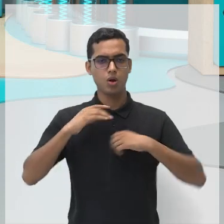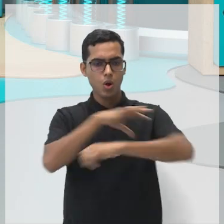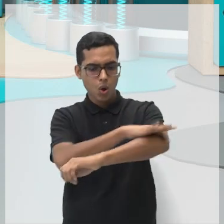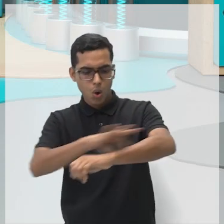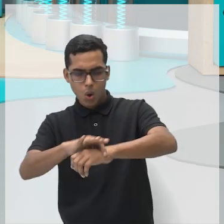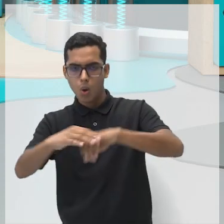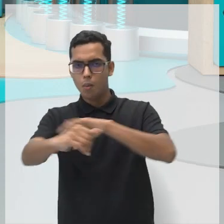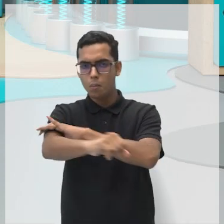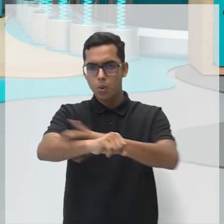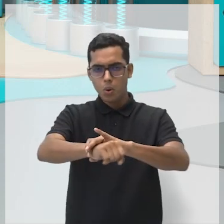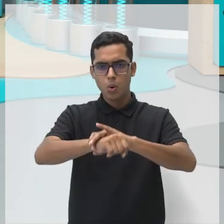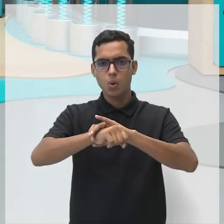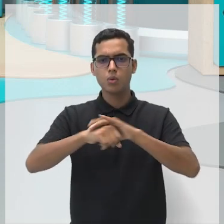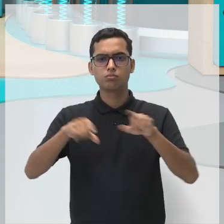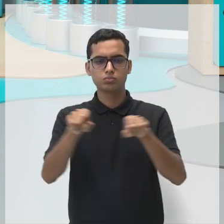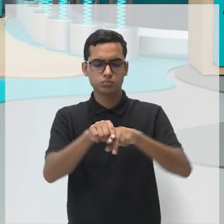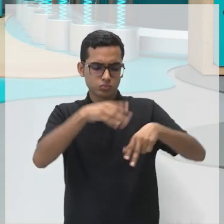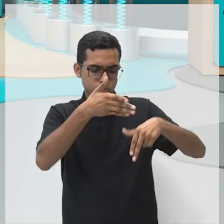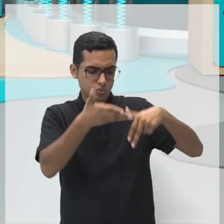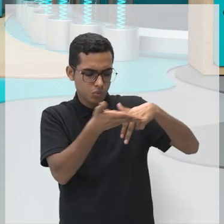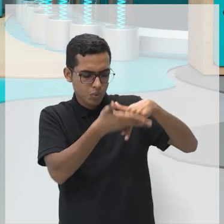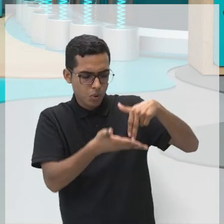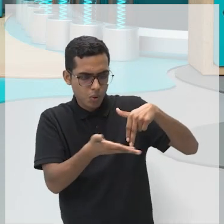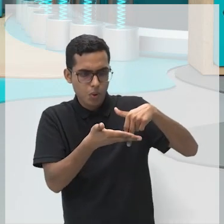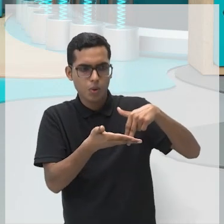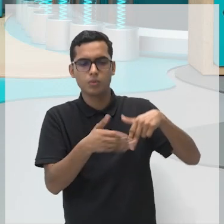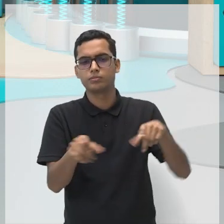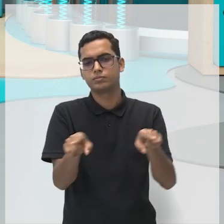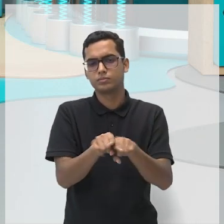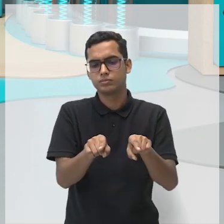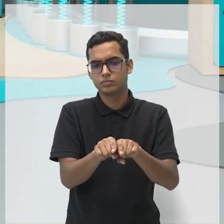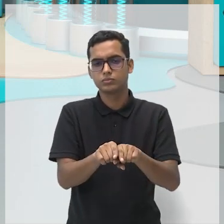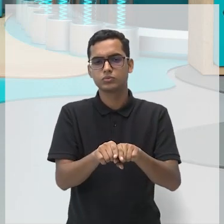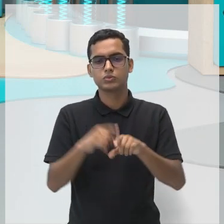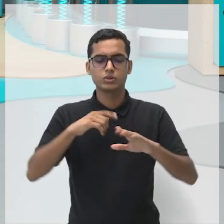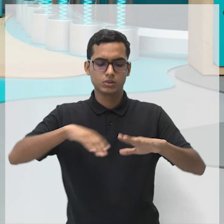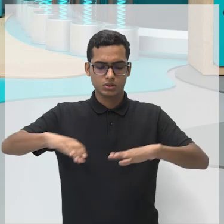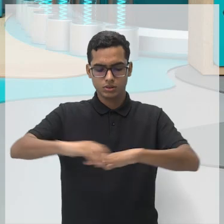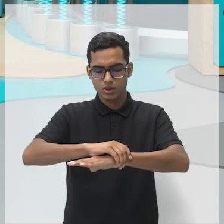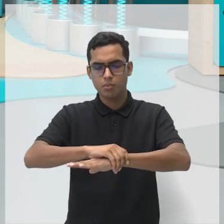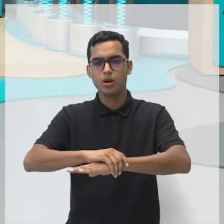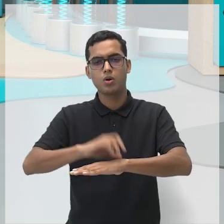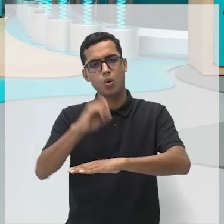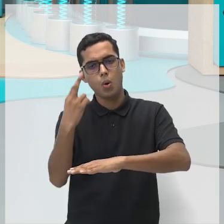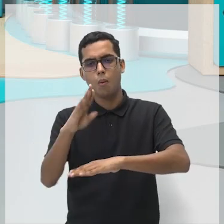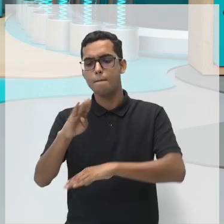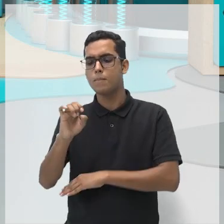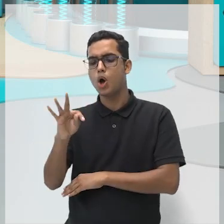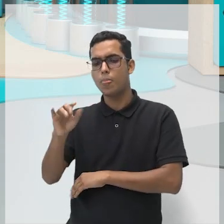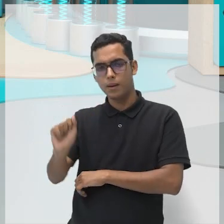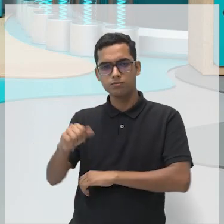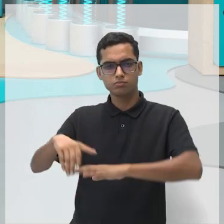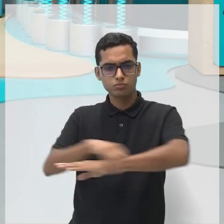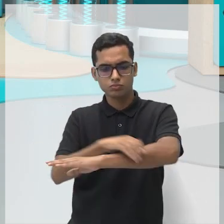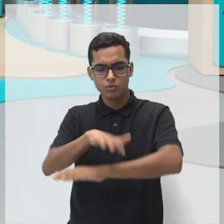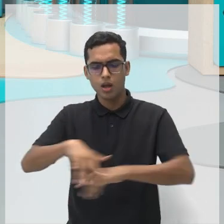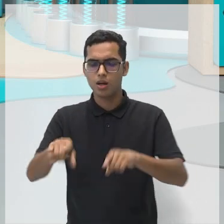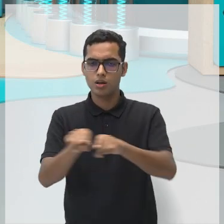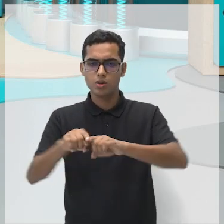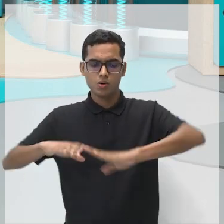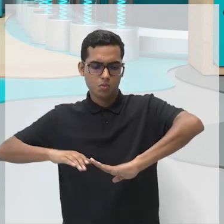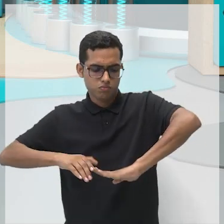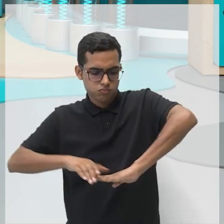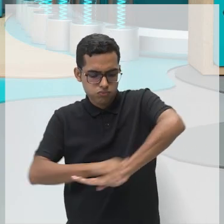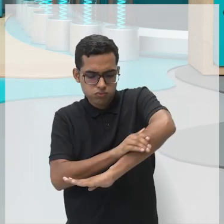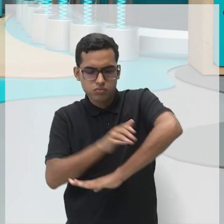roupas, preferencialmente calça comprida, sapato fechado ou botas, né, quem for brincar lá no mato, ou no ambiente